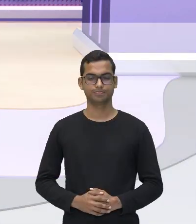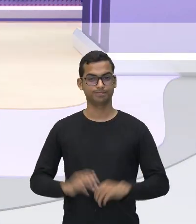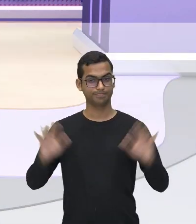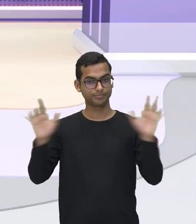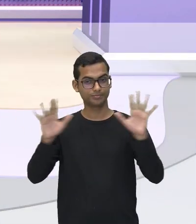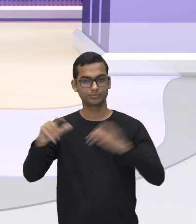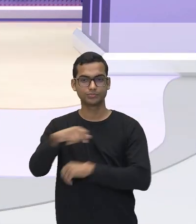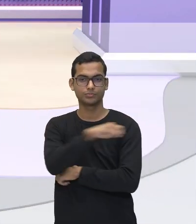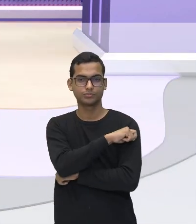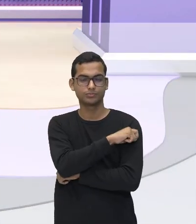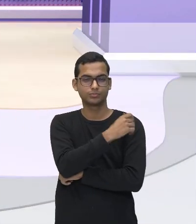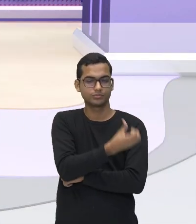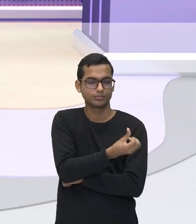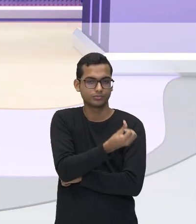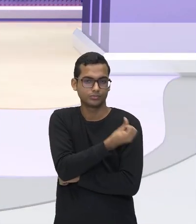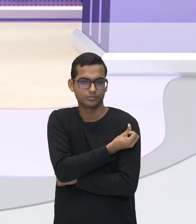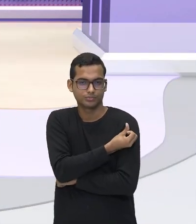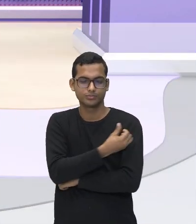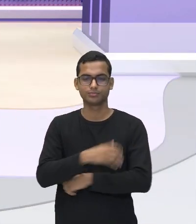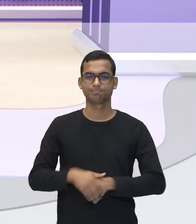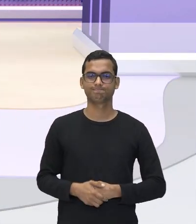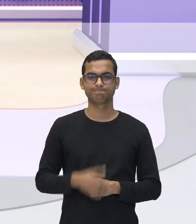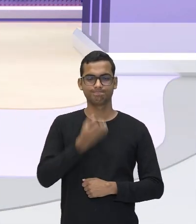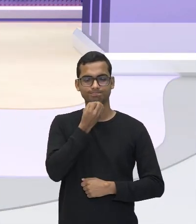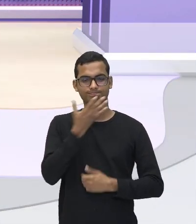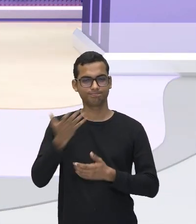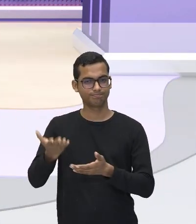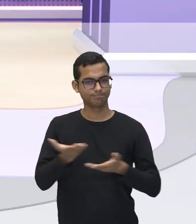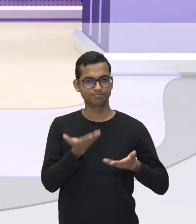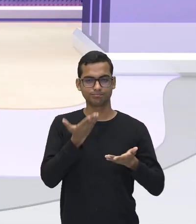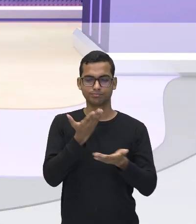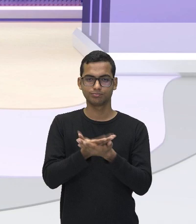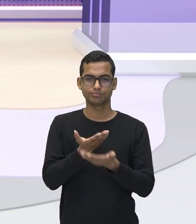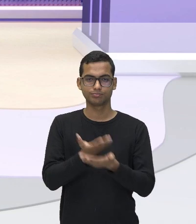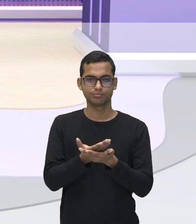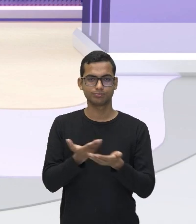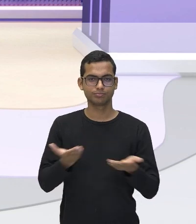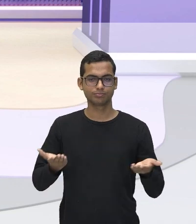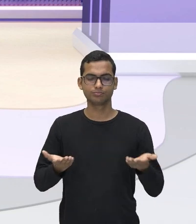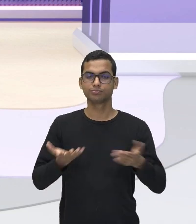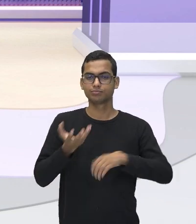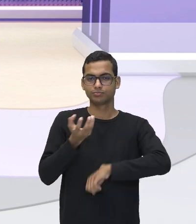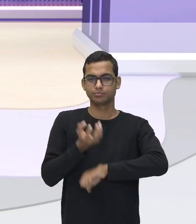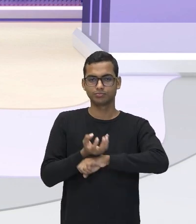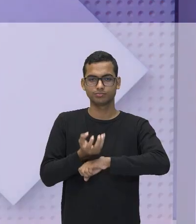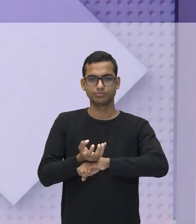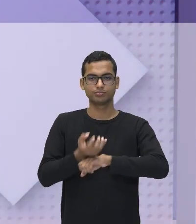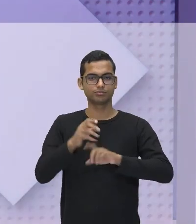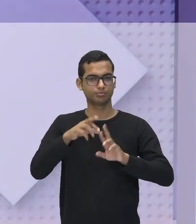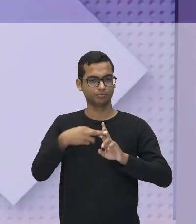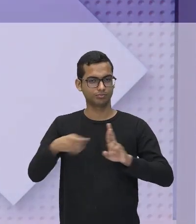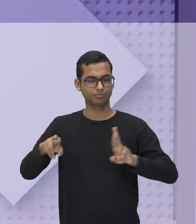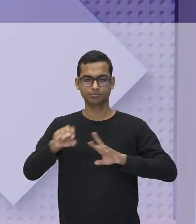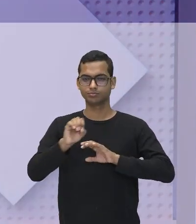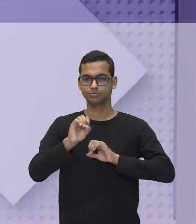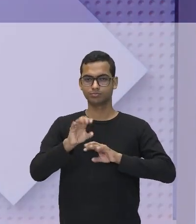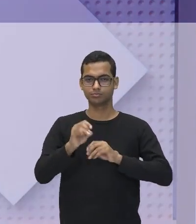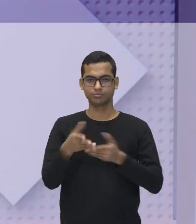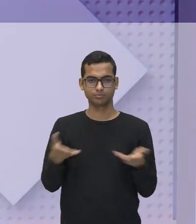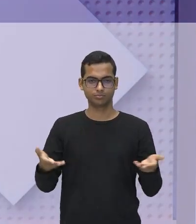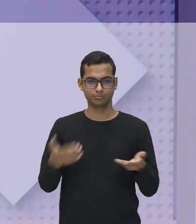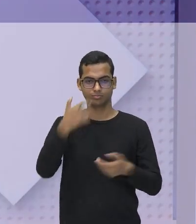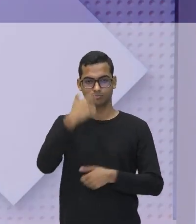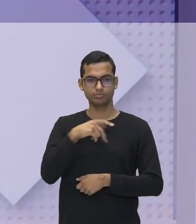Olá, alunos do sexto ano, bem-vindos à nossa aula de ensino religioso. Eu sou o